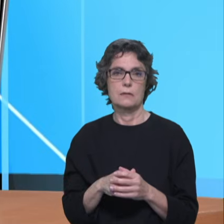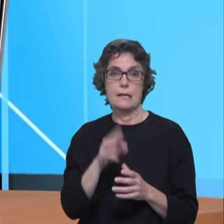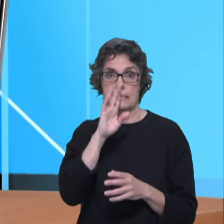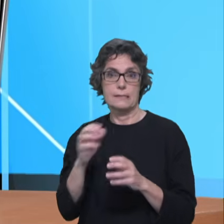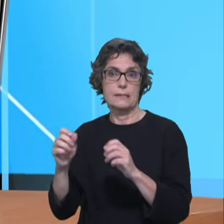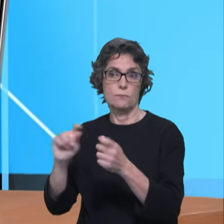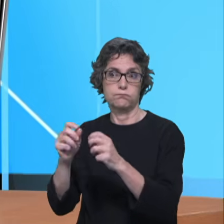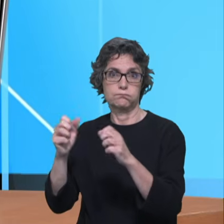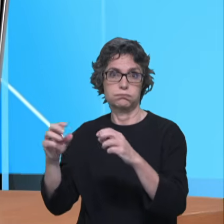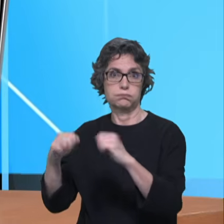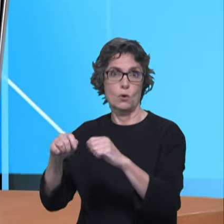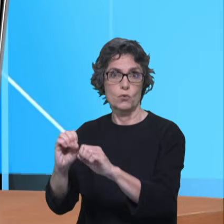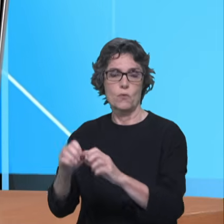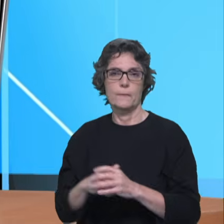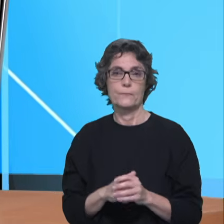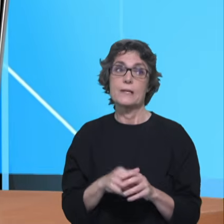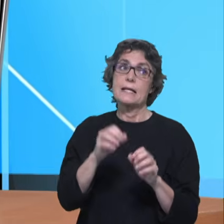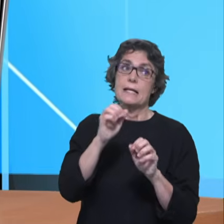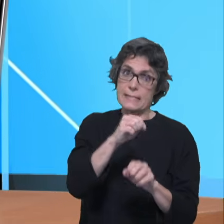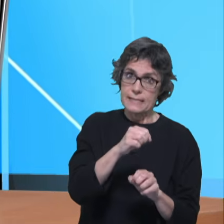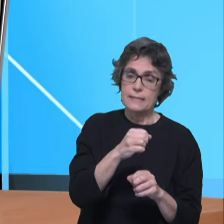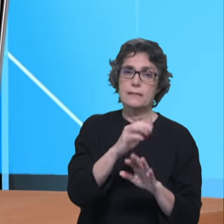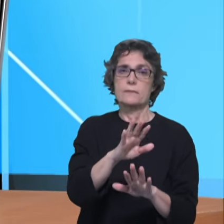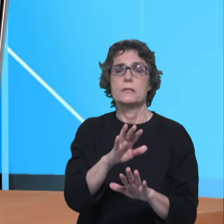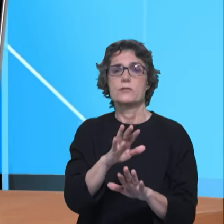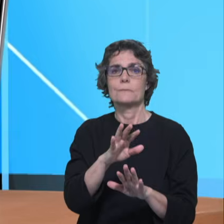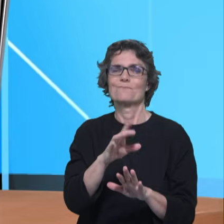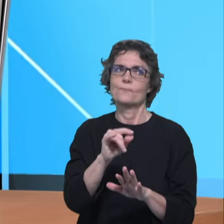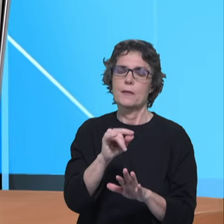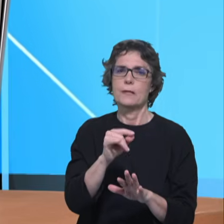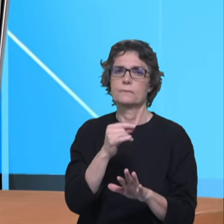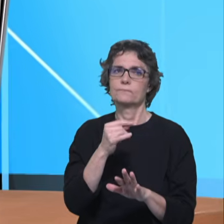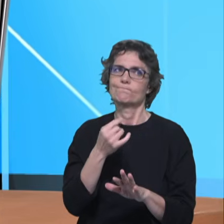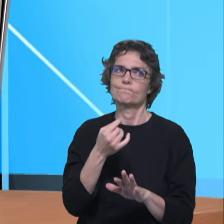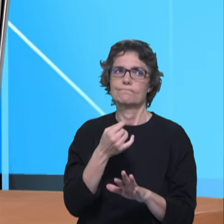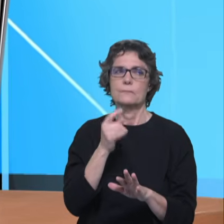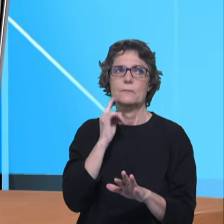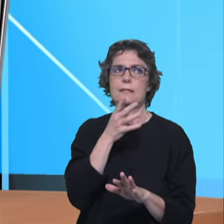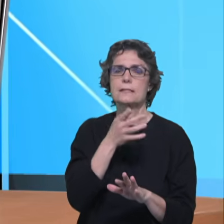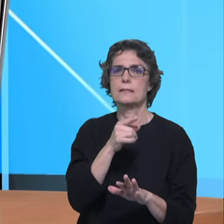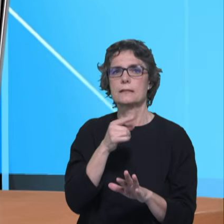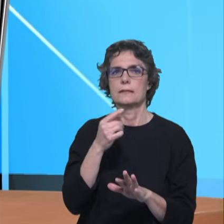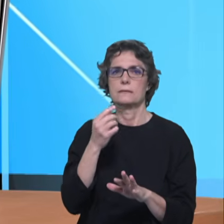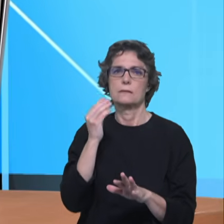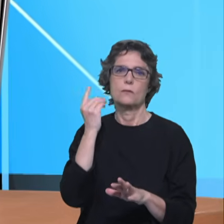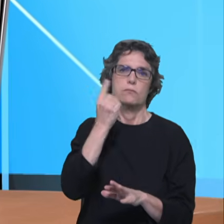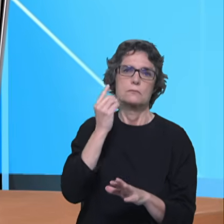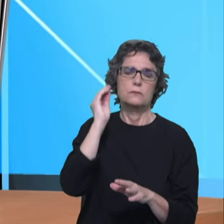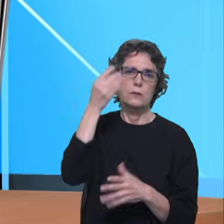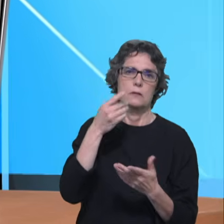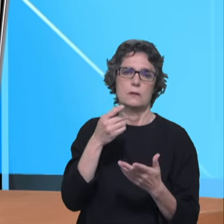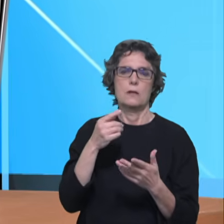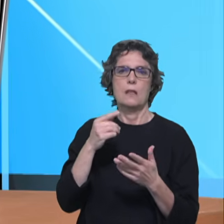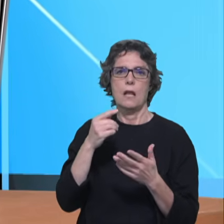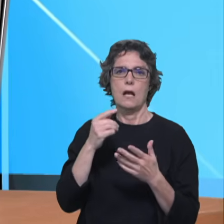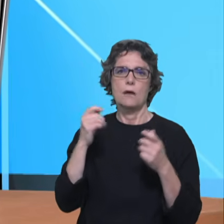a versão do Presidente da República tem evoluído na campanha. António José Seguro era muito